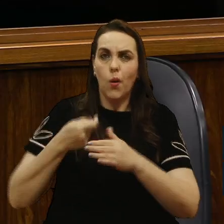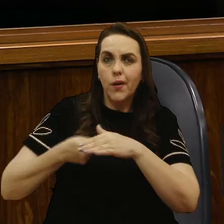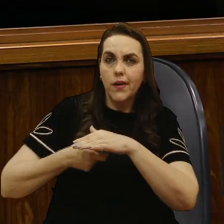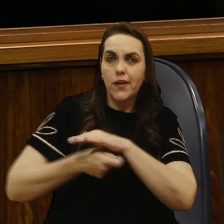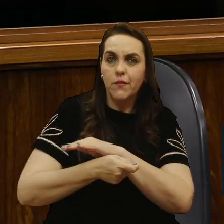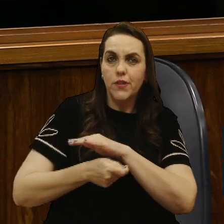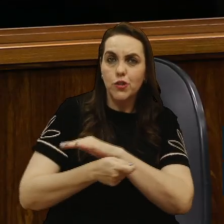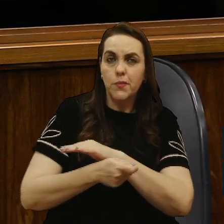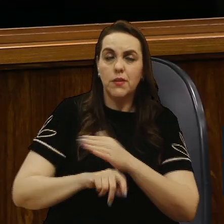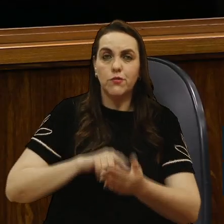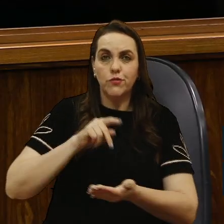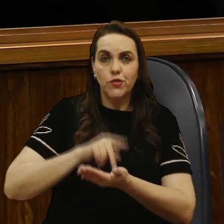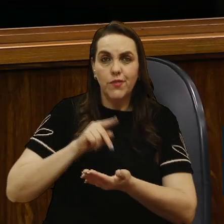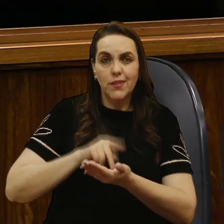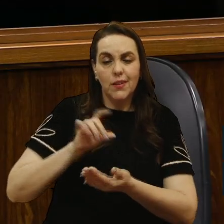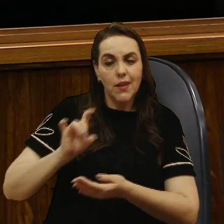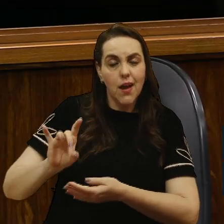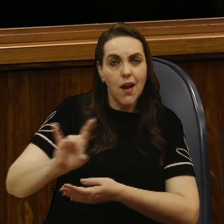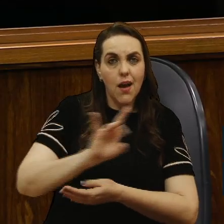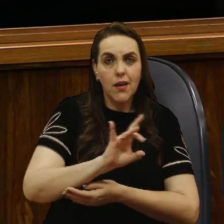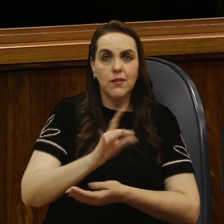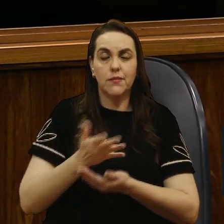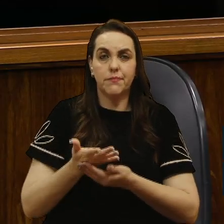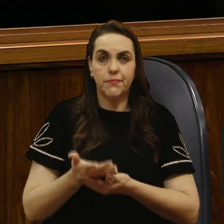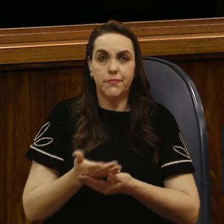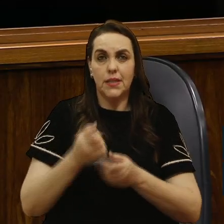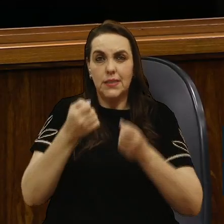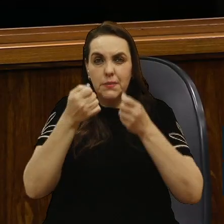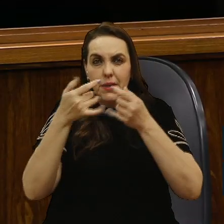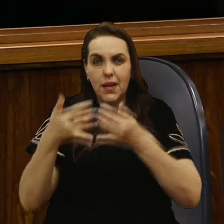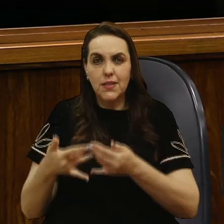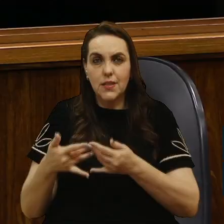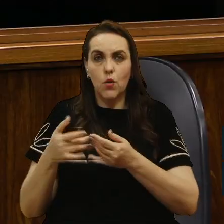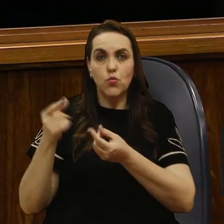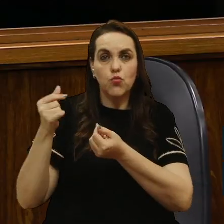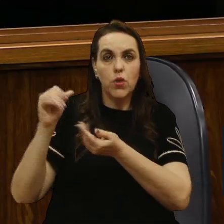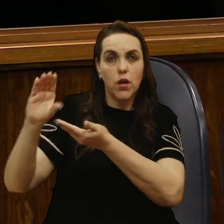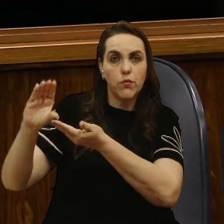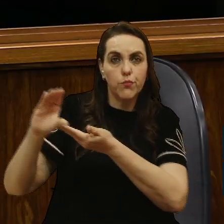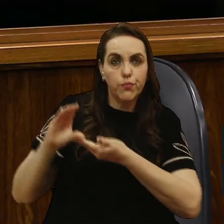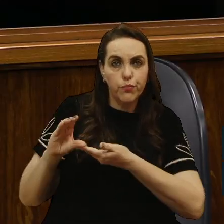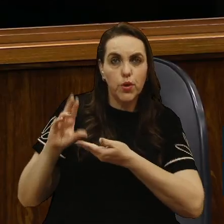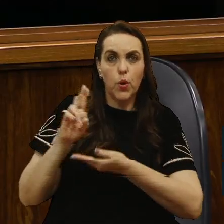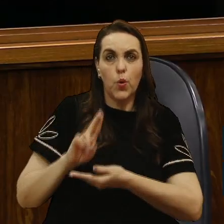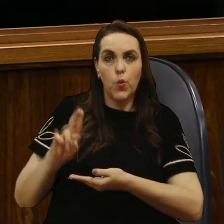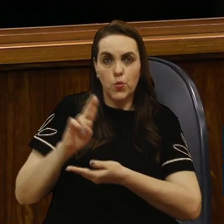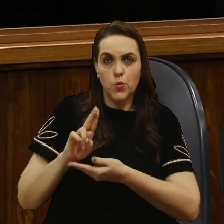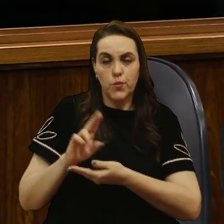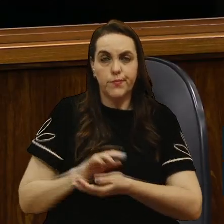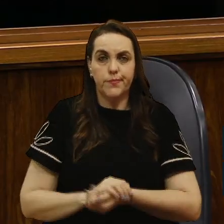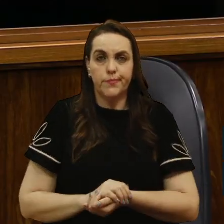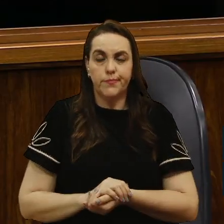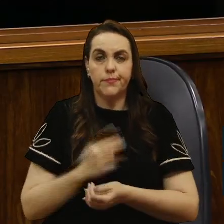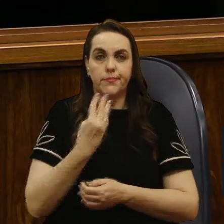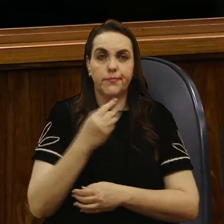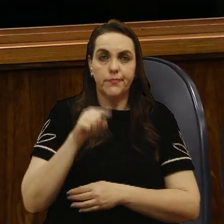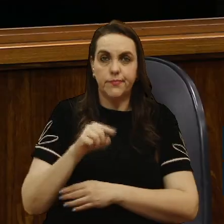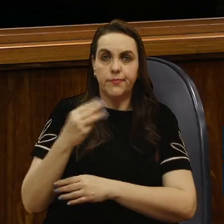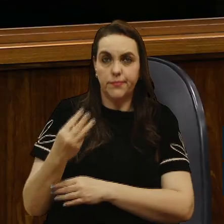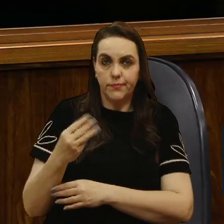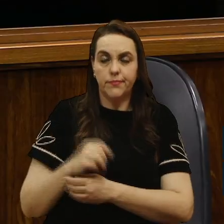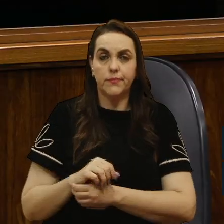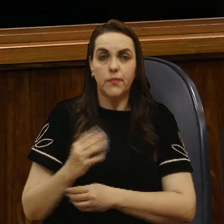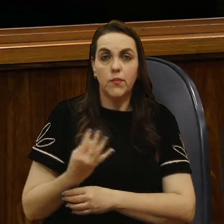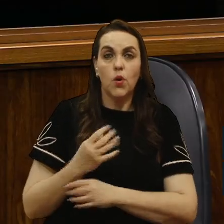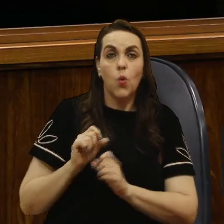investimento em cada intervenção, discriminando a origem dos recursos utilizados? 3.3. Quais